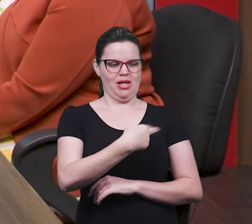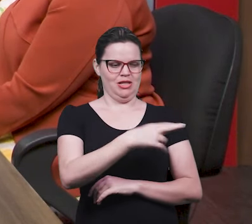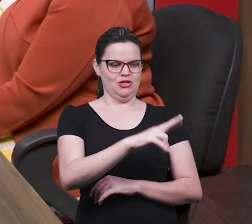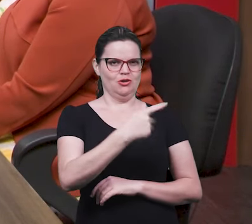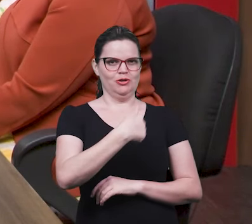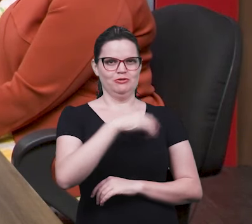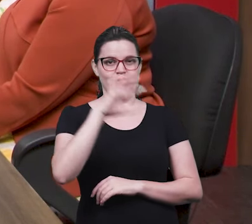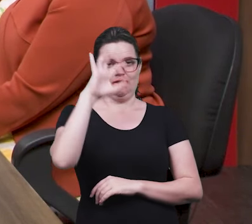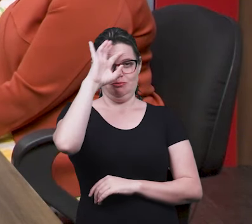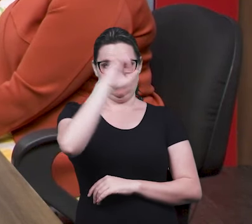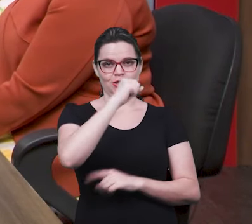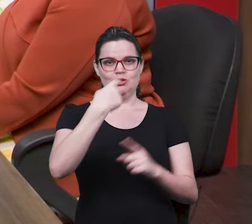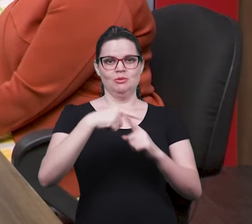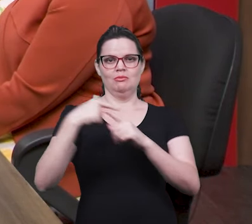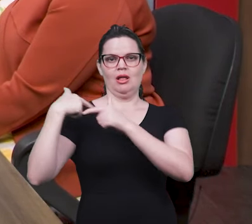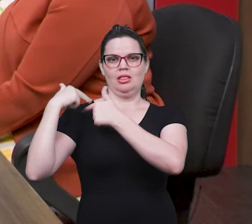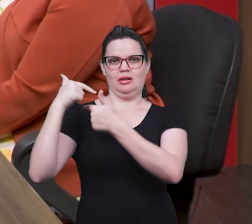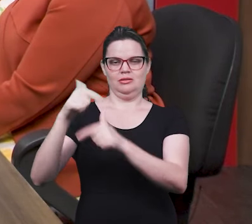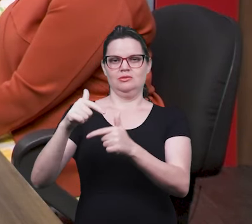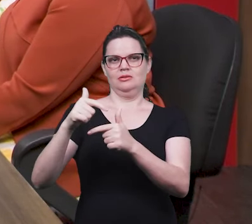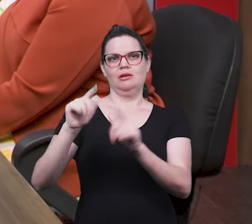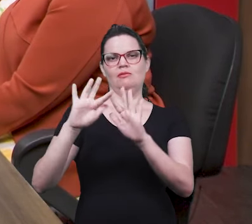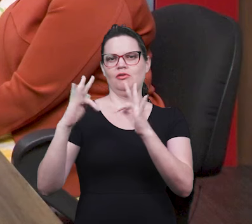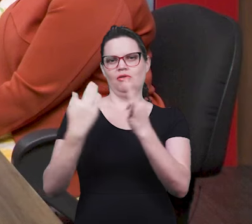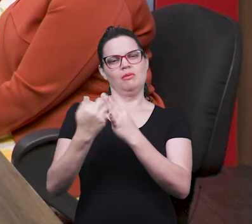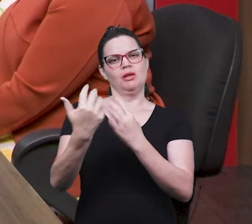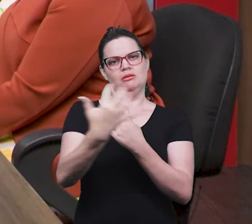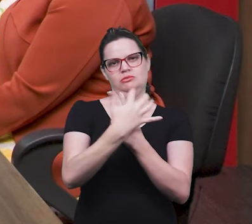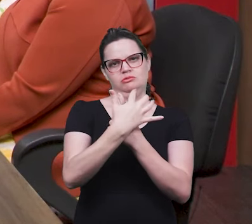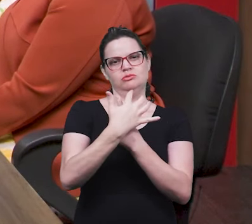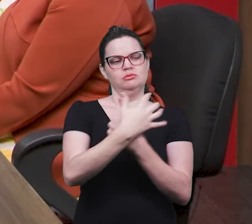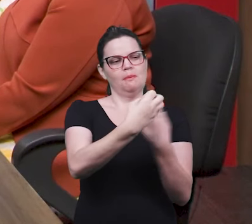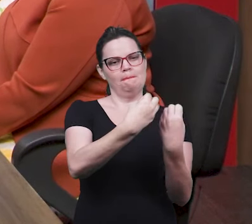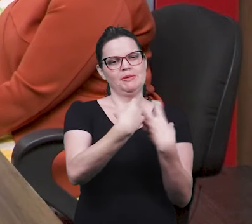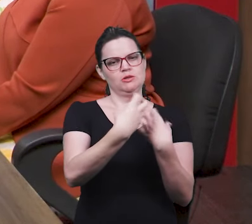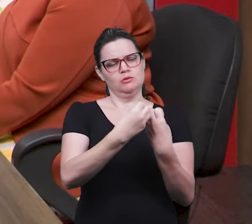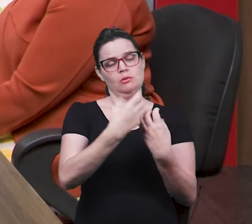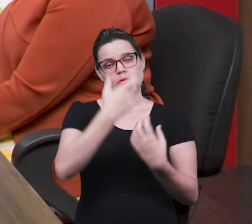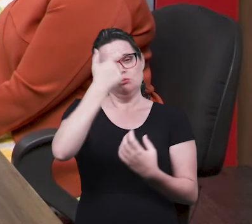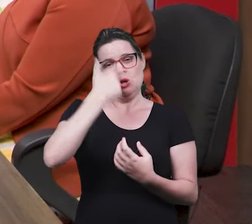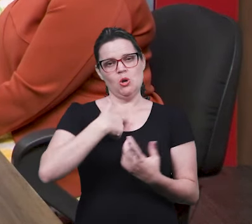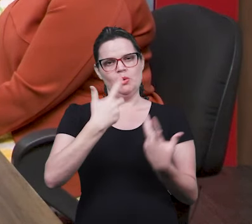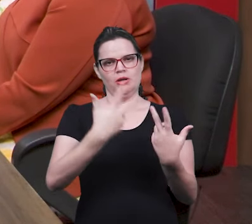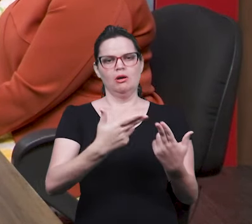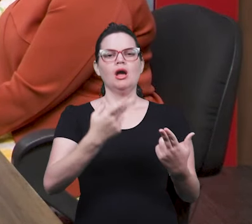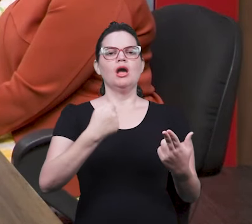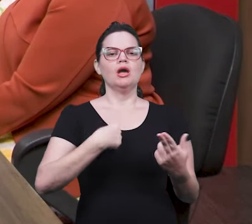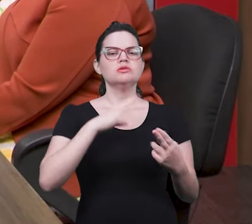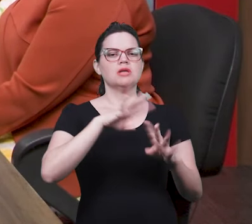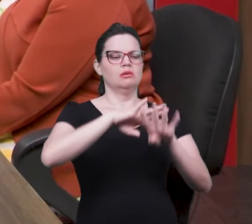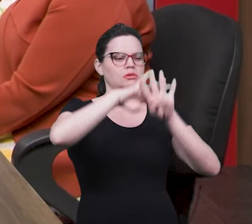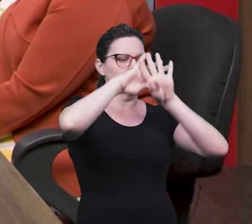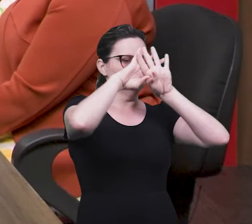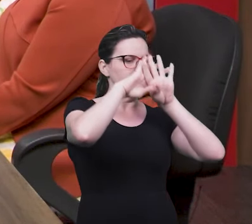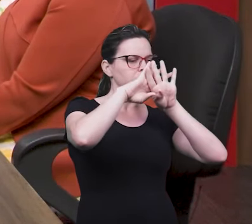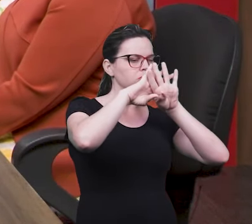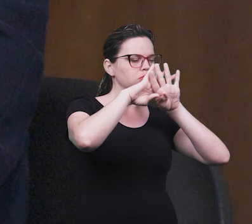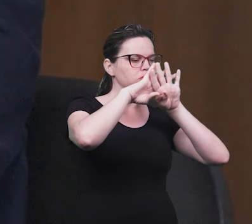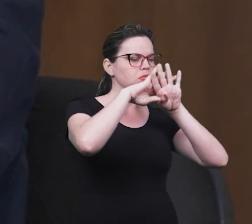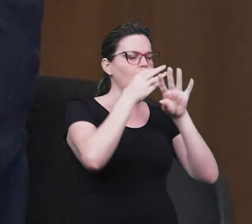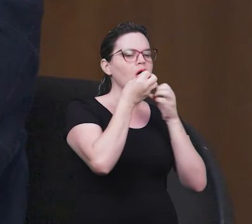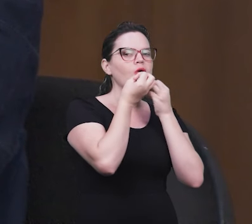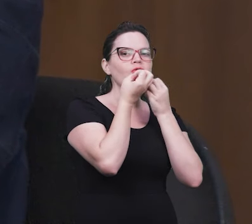de família, eu era uma pessoa religiosa. Eu tinha, me confessava uma vez por mês,